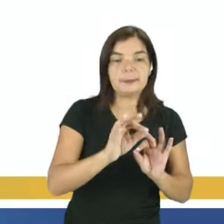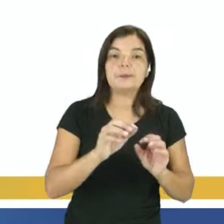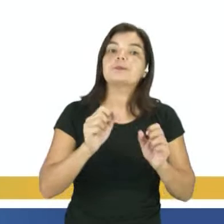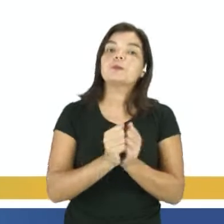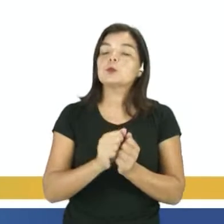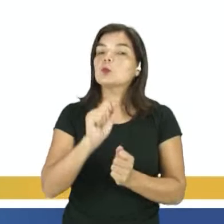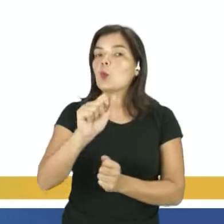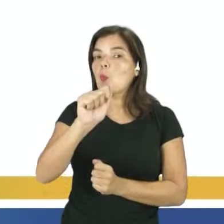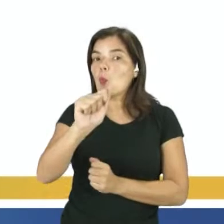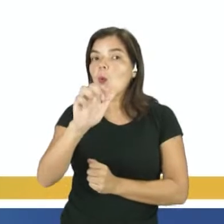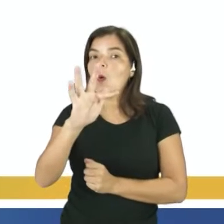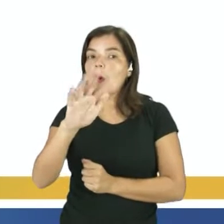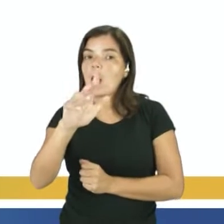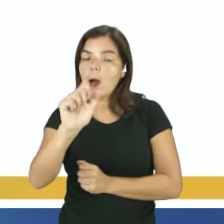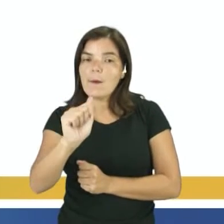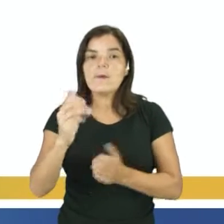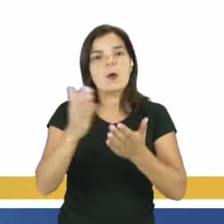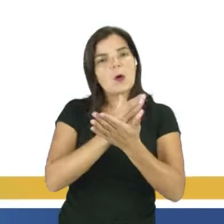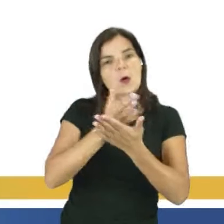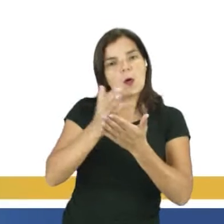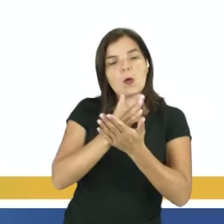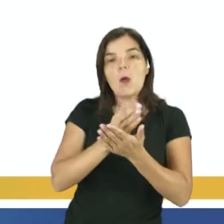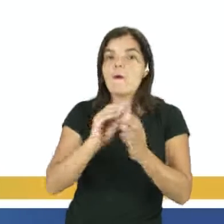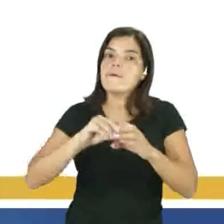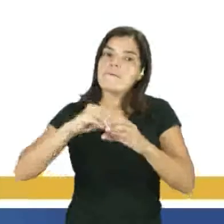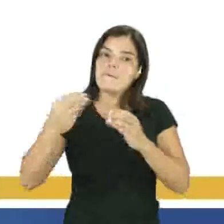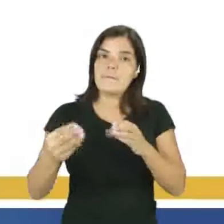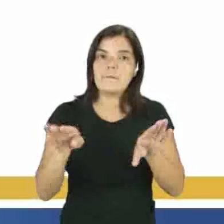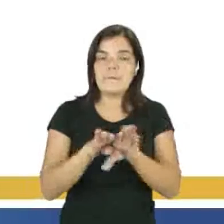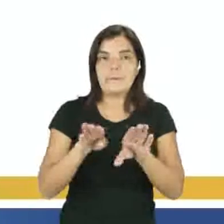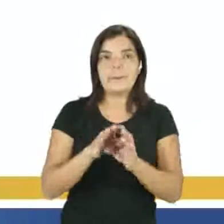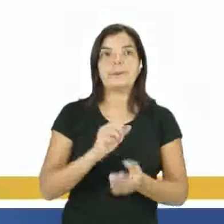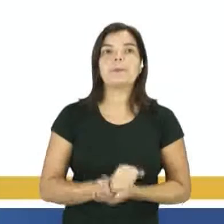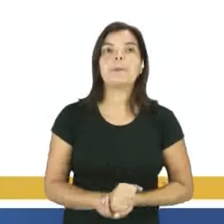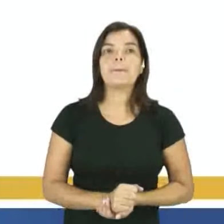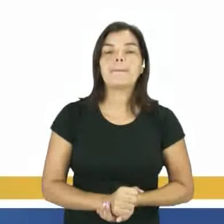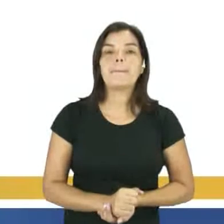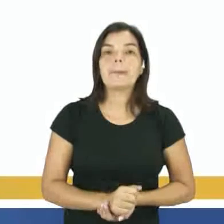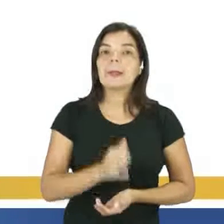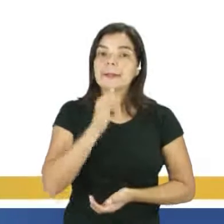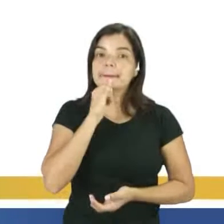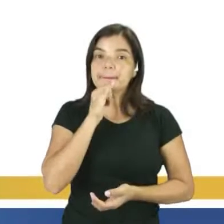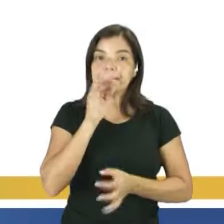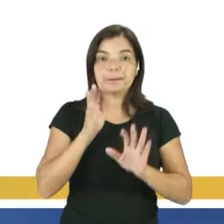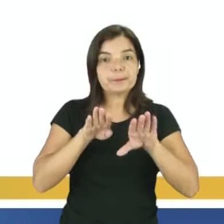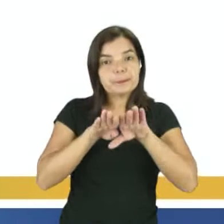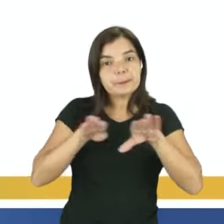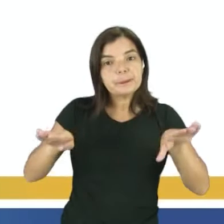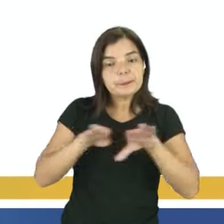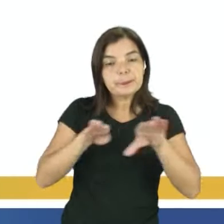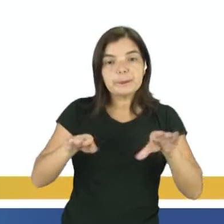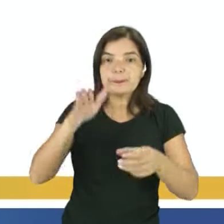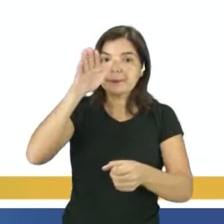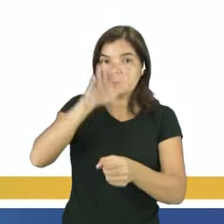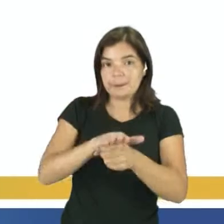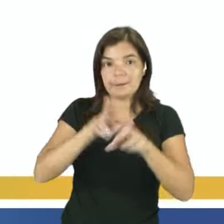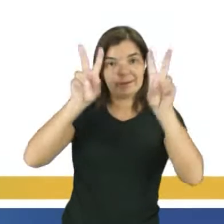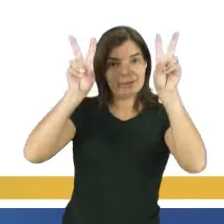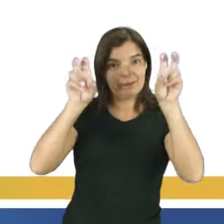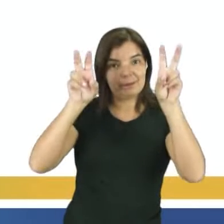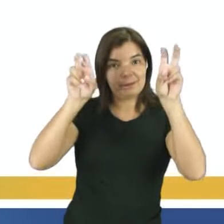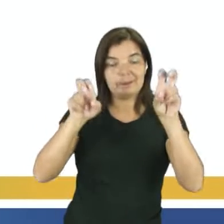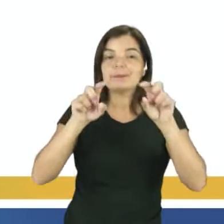alfa, bem como algumas retas fora dele. Então aqui, gente, eu tenho um plano alfa, né, que é essa tampa aí, entre